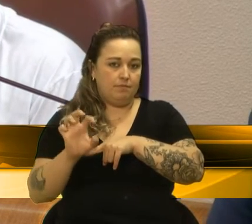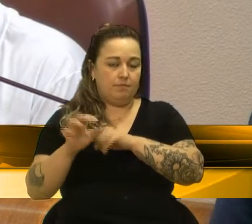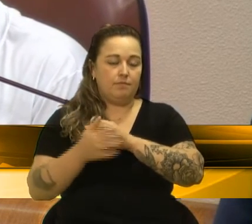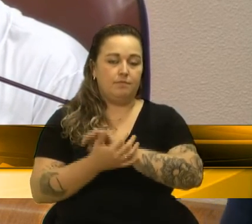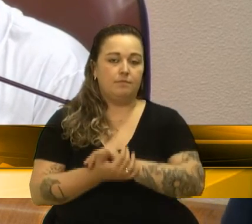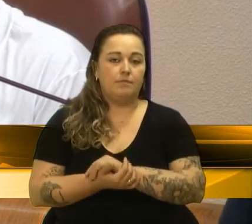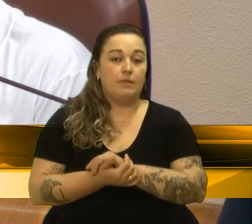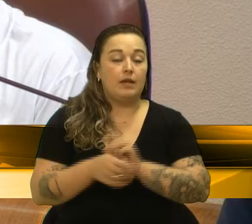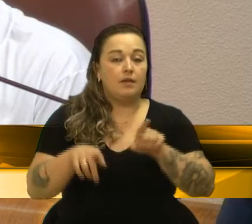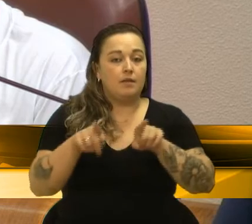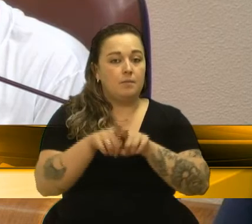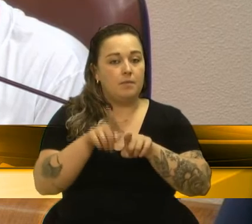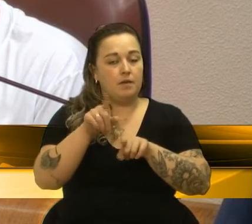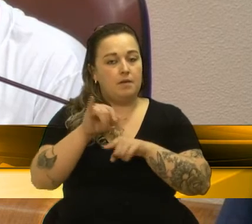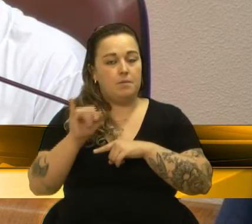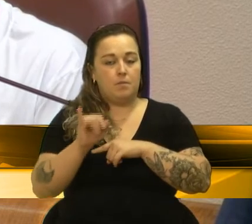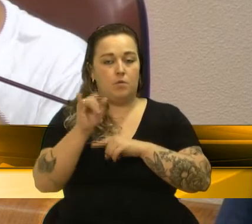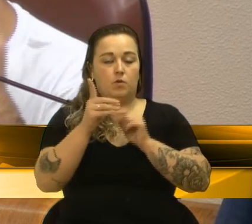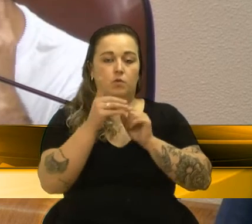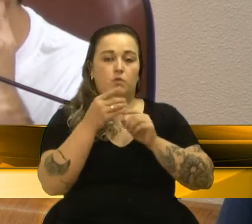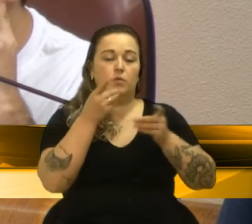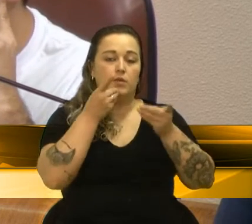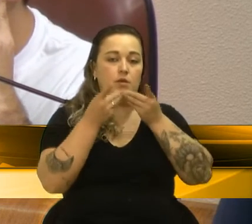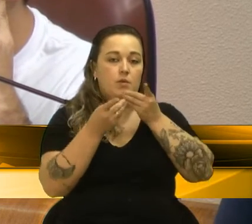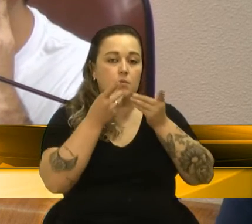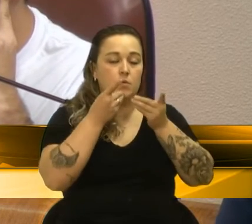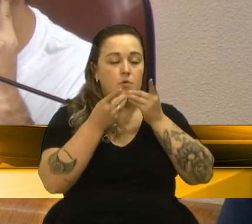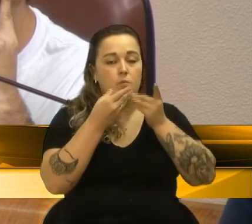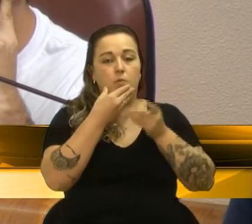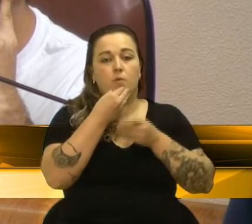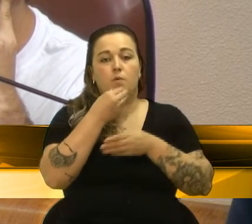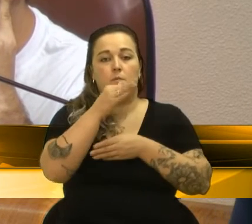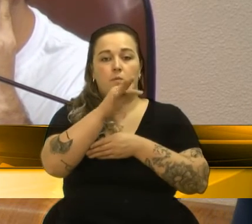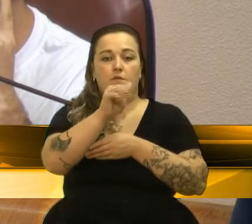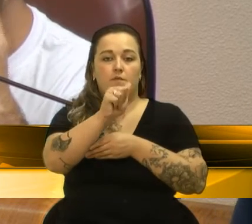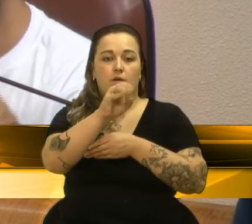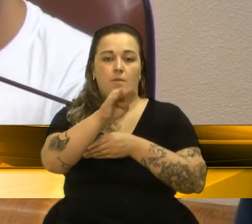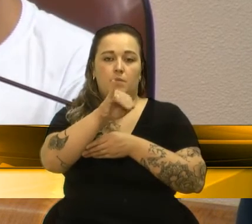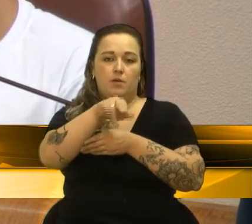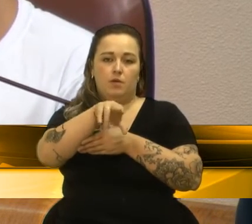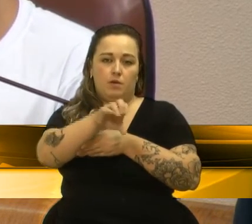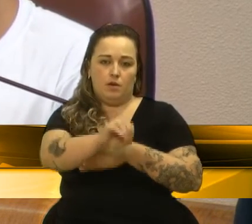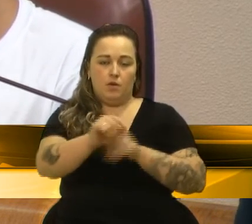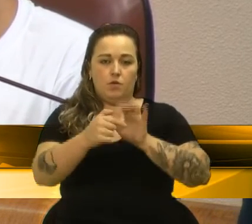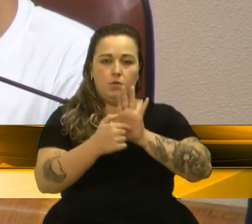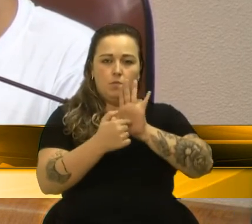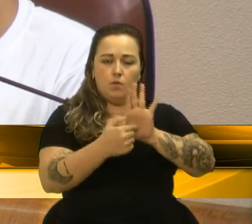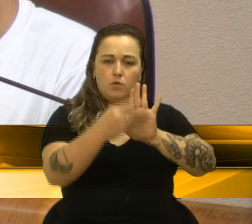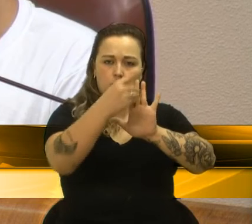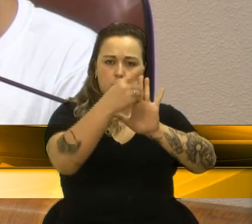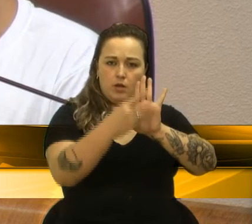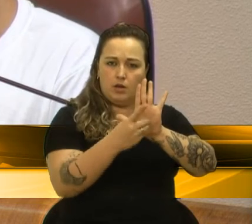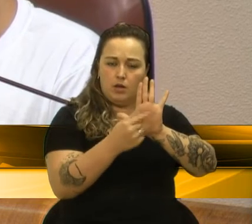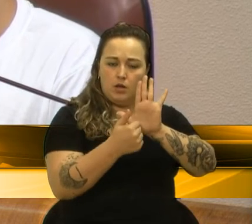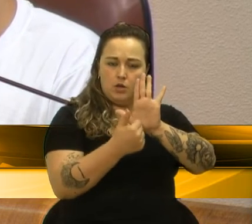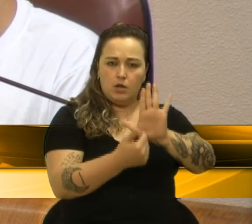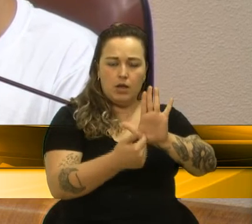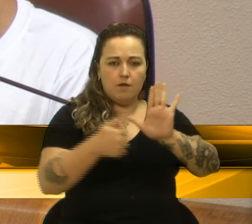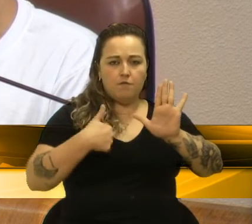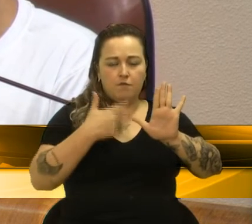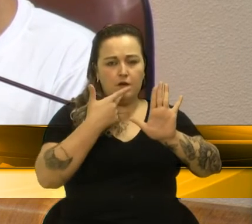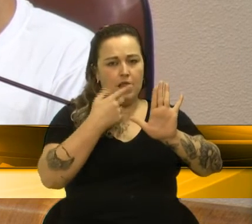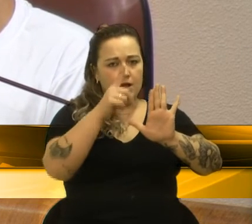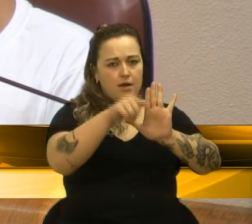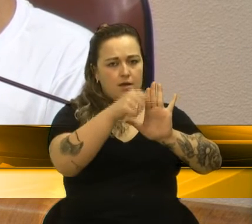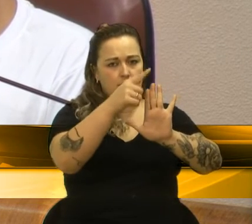Cabe salientar que o depoimento do Procurador da República, Fabiano de Moraes, também evidenciou que o decreto restringe o direito à liberdade de